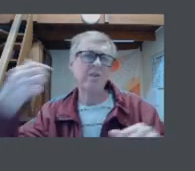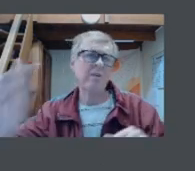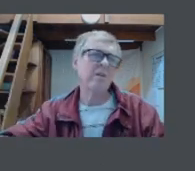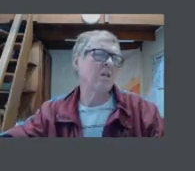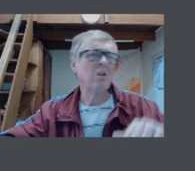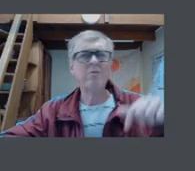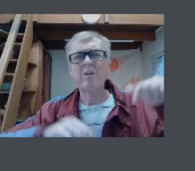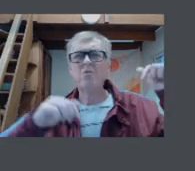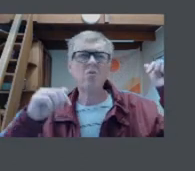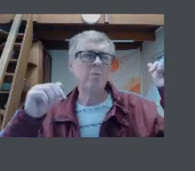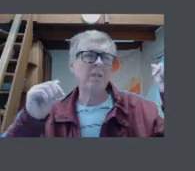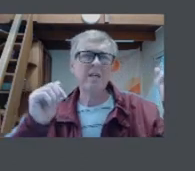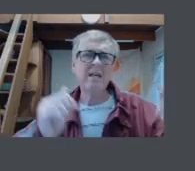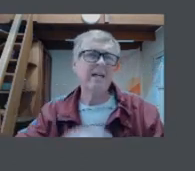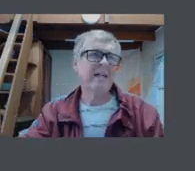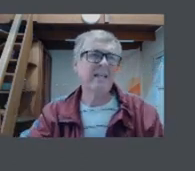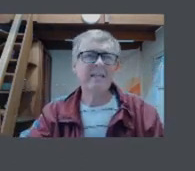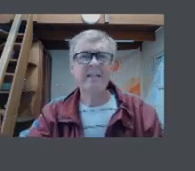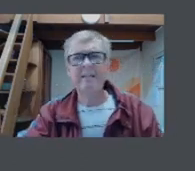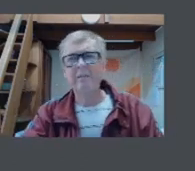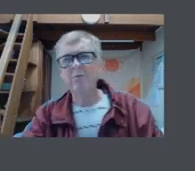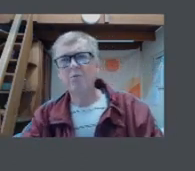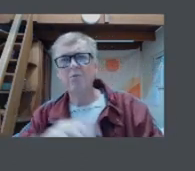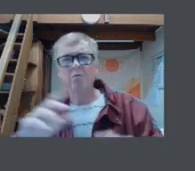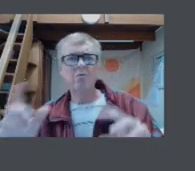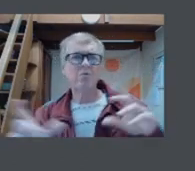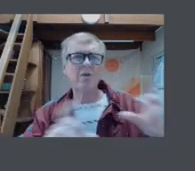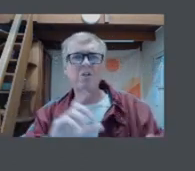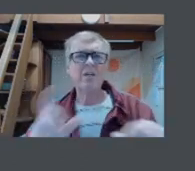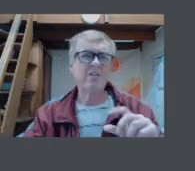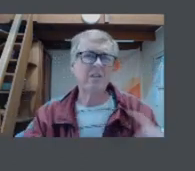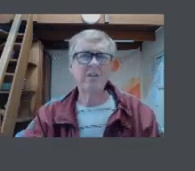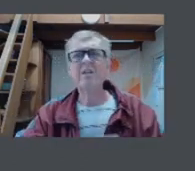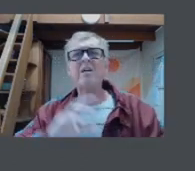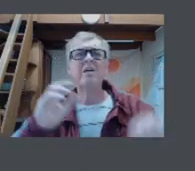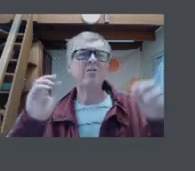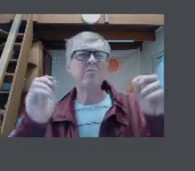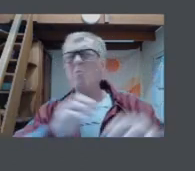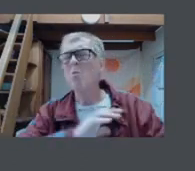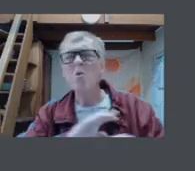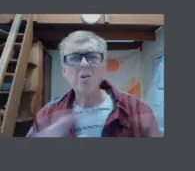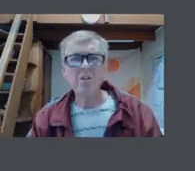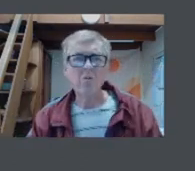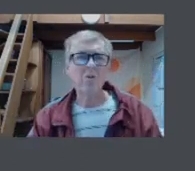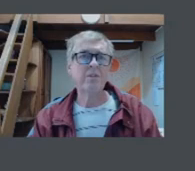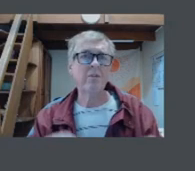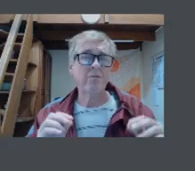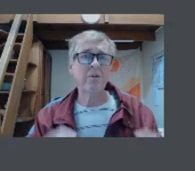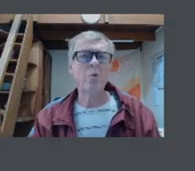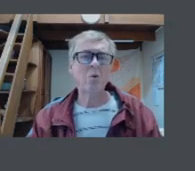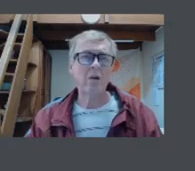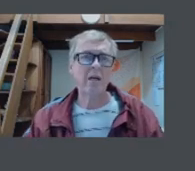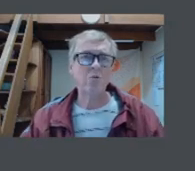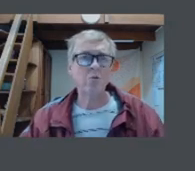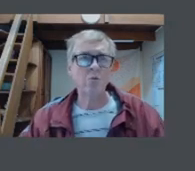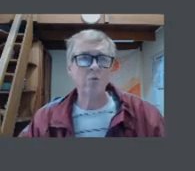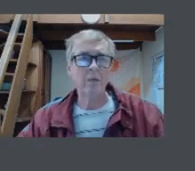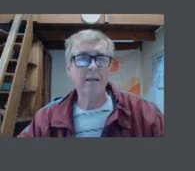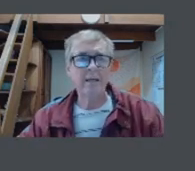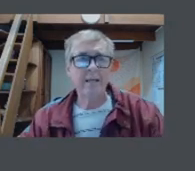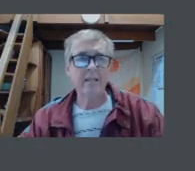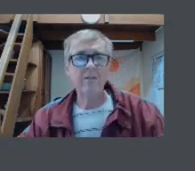Paz Olha só pensamento falando sobre a os agentes de trânsito que tem um monte de coisa que foi